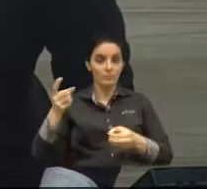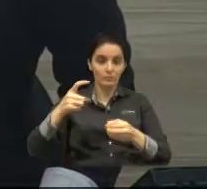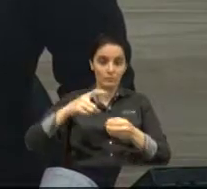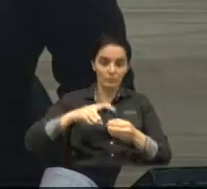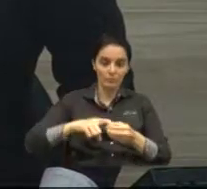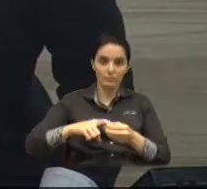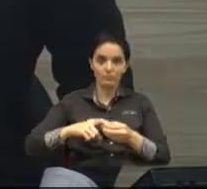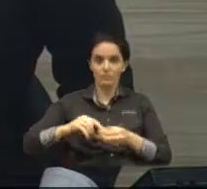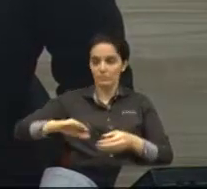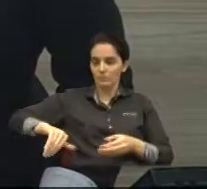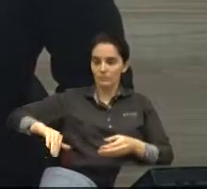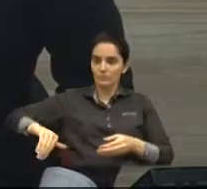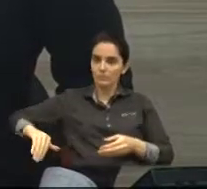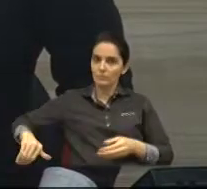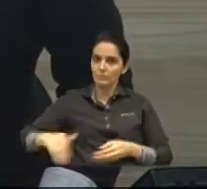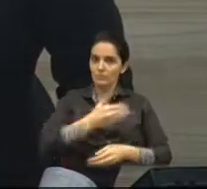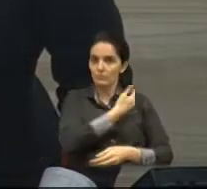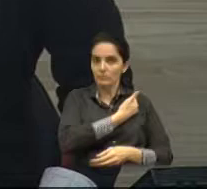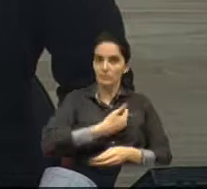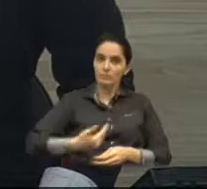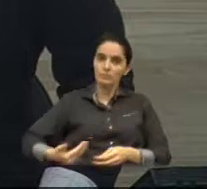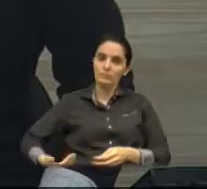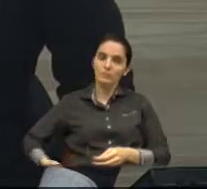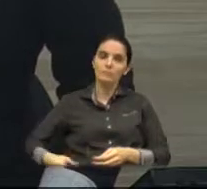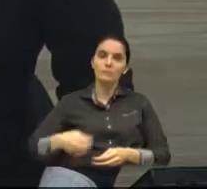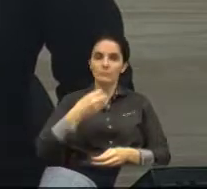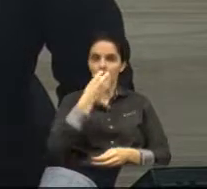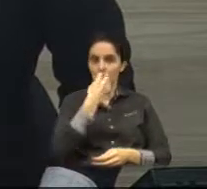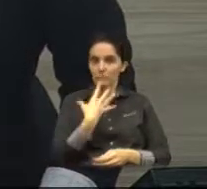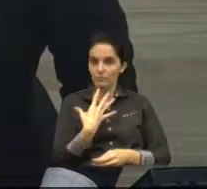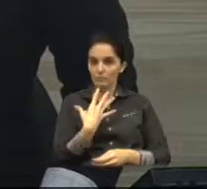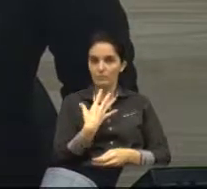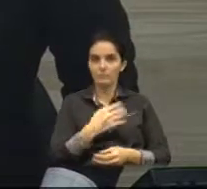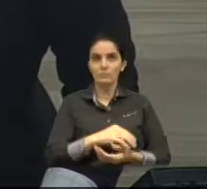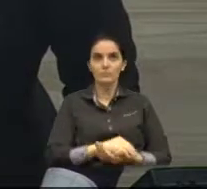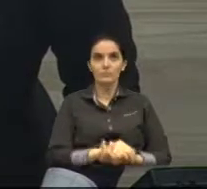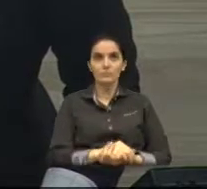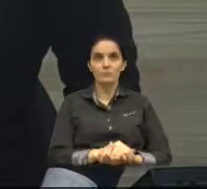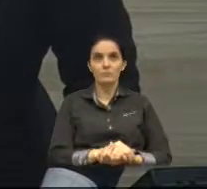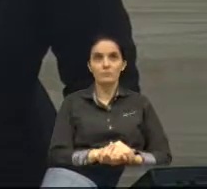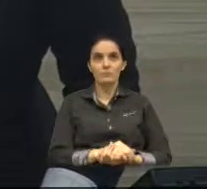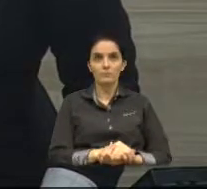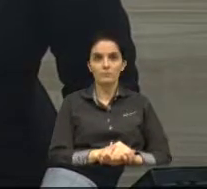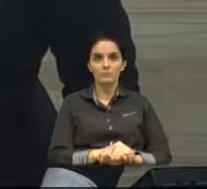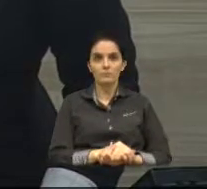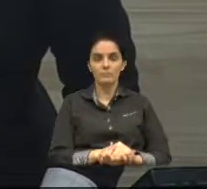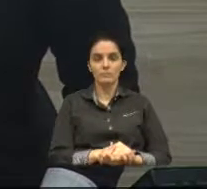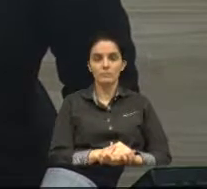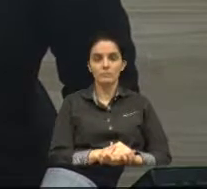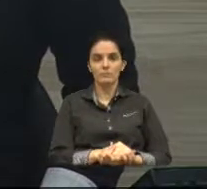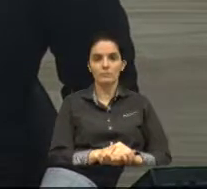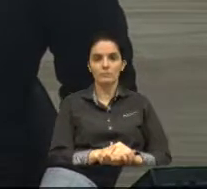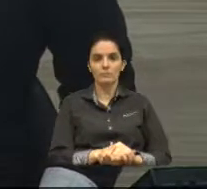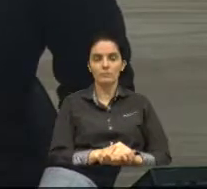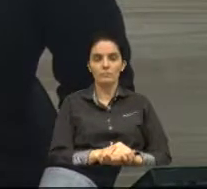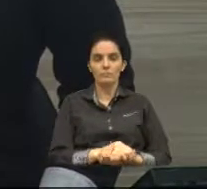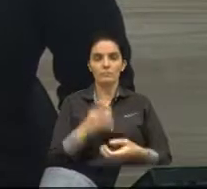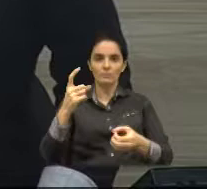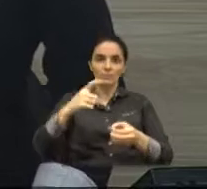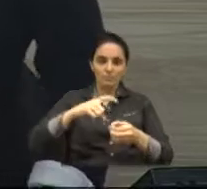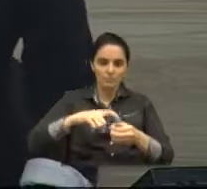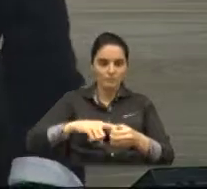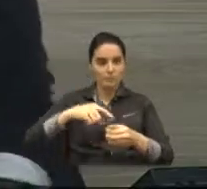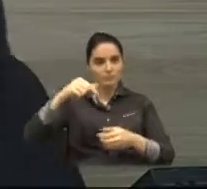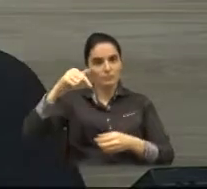é de extrema necessidade que esses filhos, com boa formação, à casa retornem e